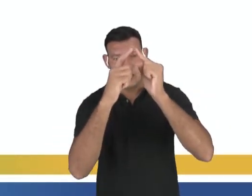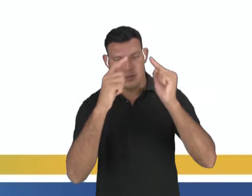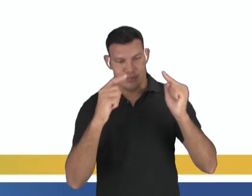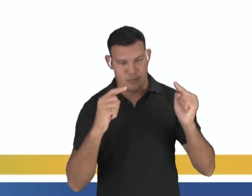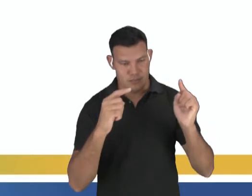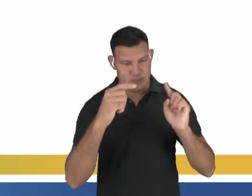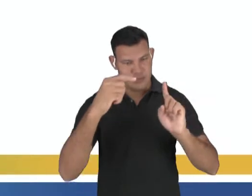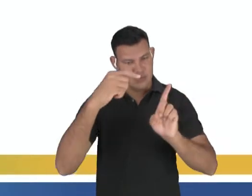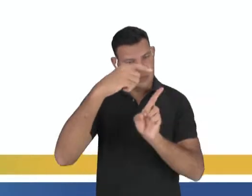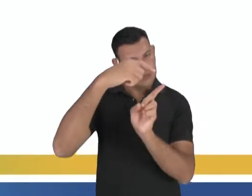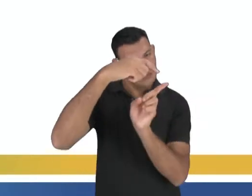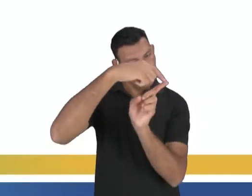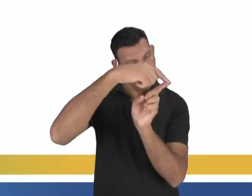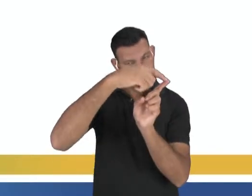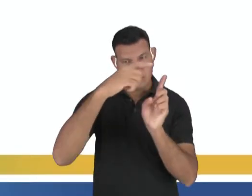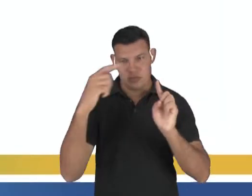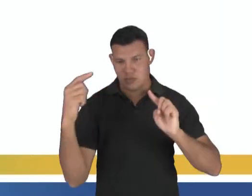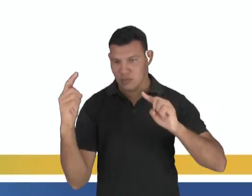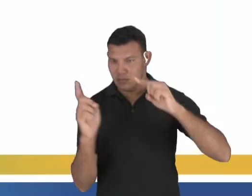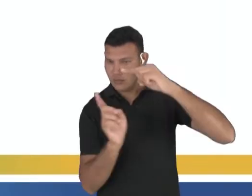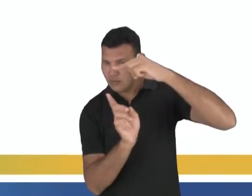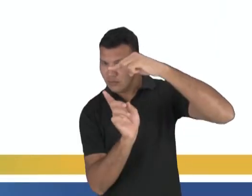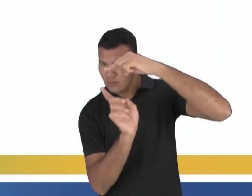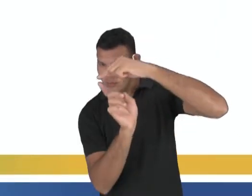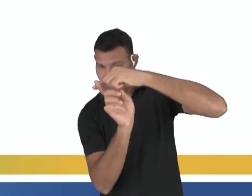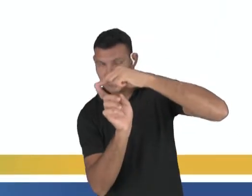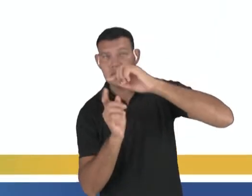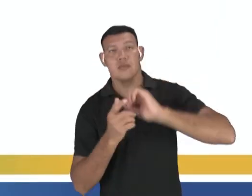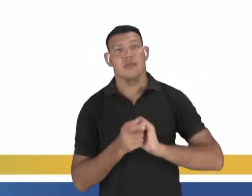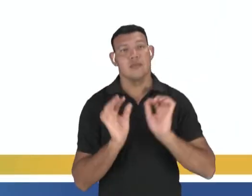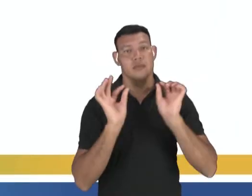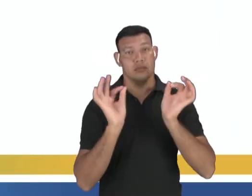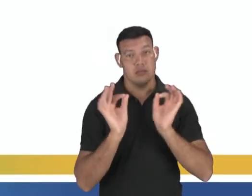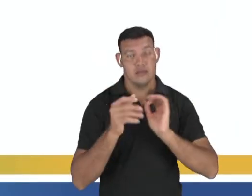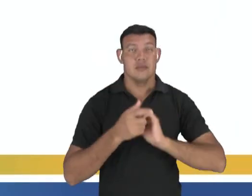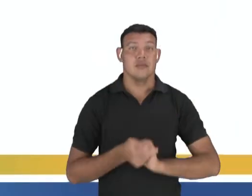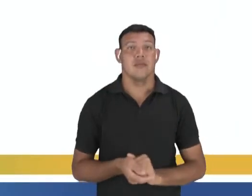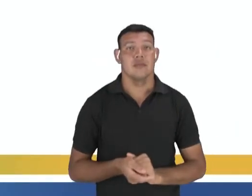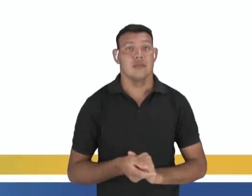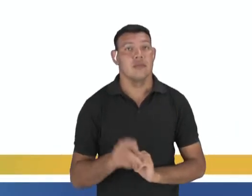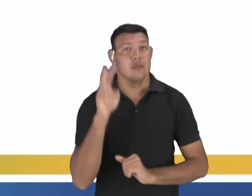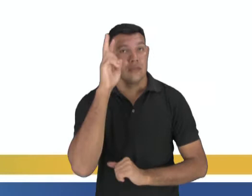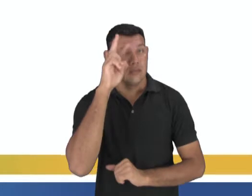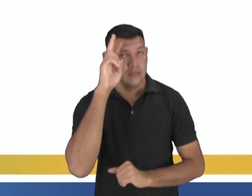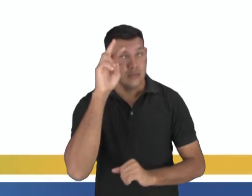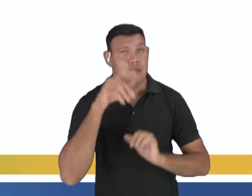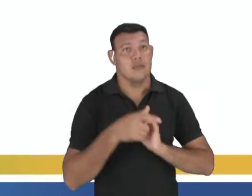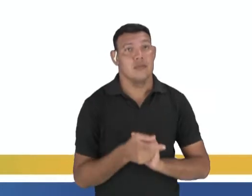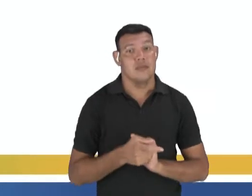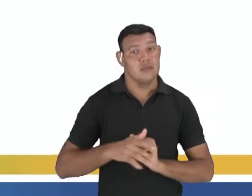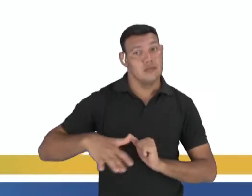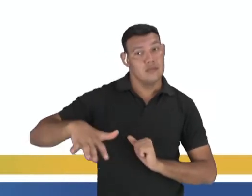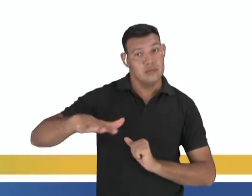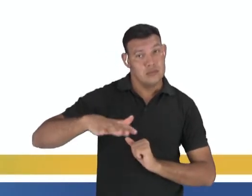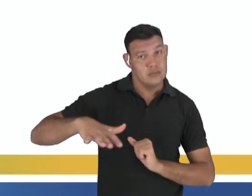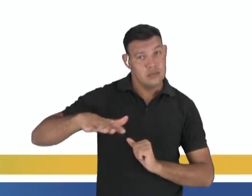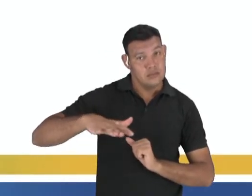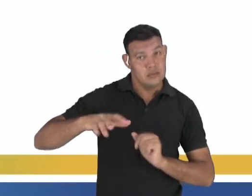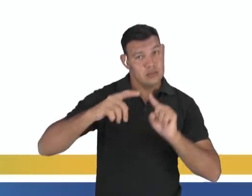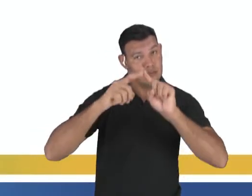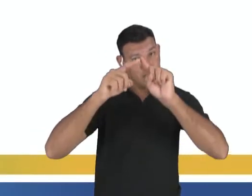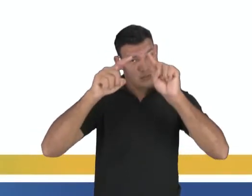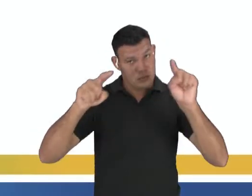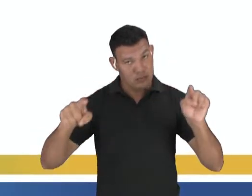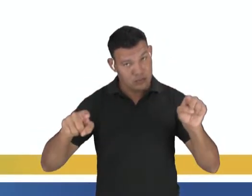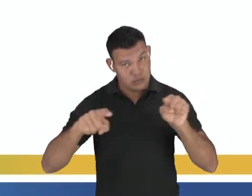esses segmentos de reta, que formam os lados. Certinho? Então lembre-se, a área de um triângulo,